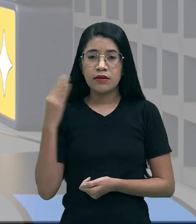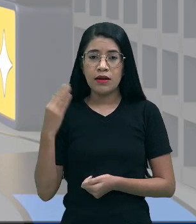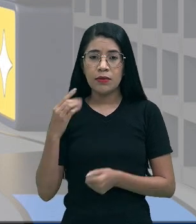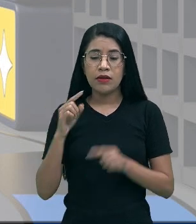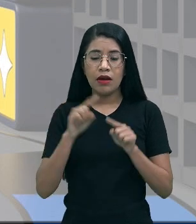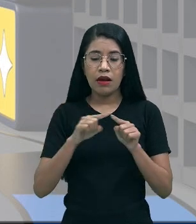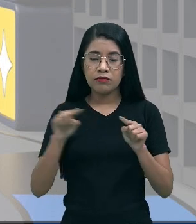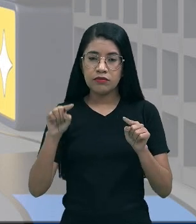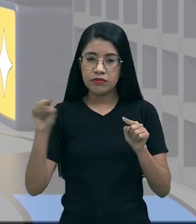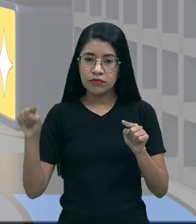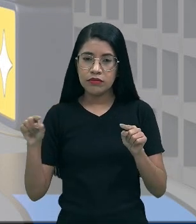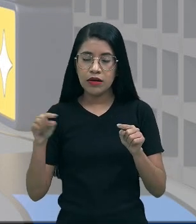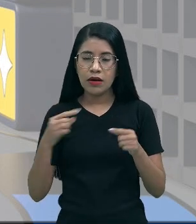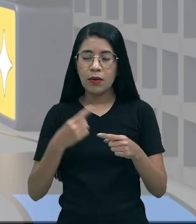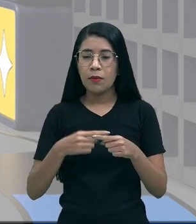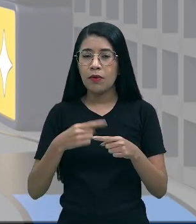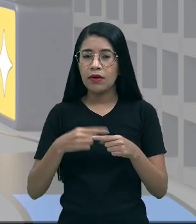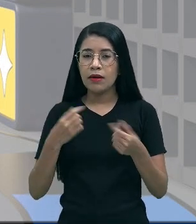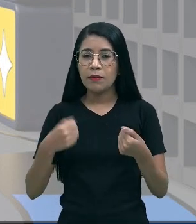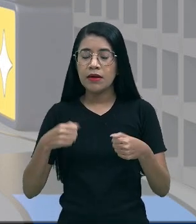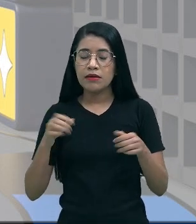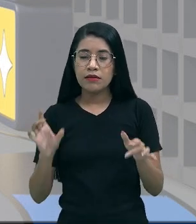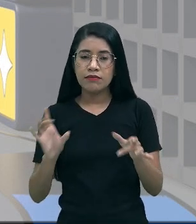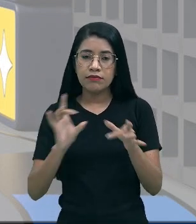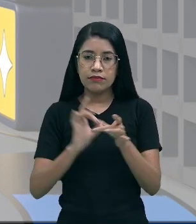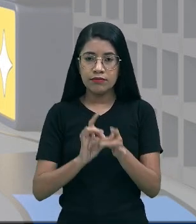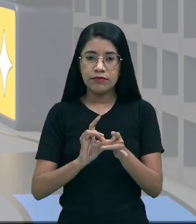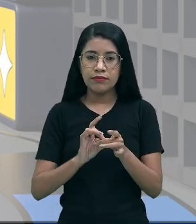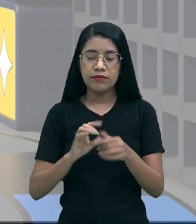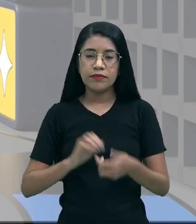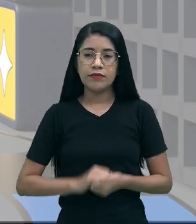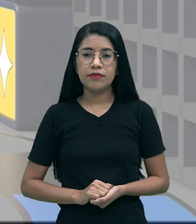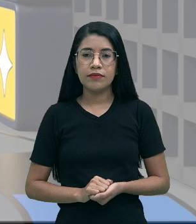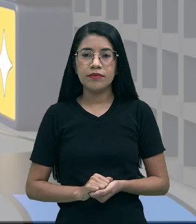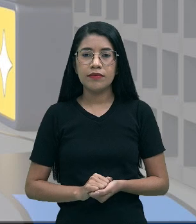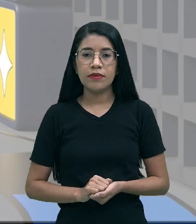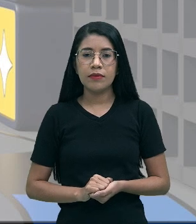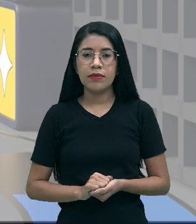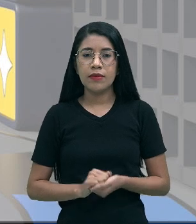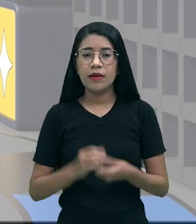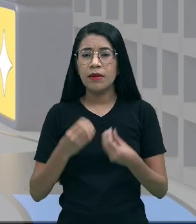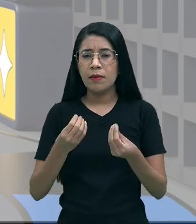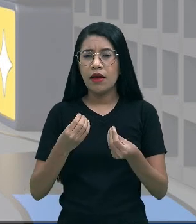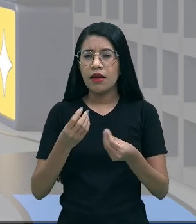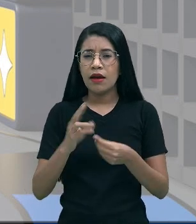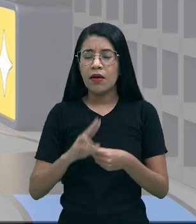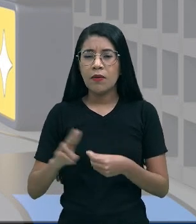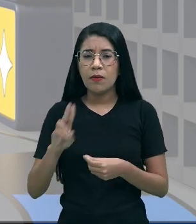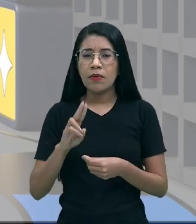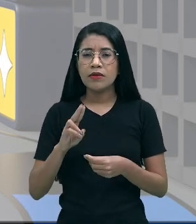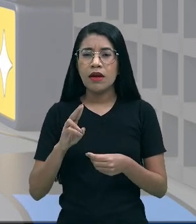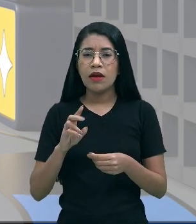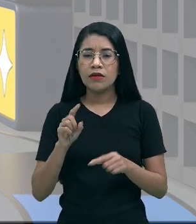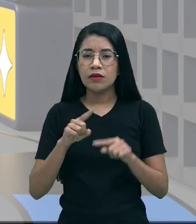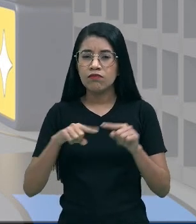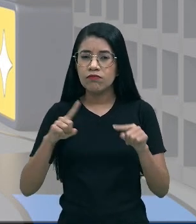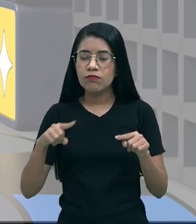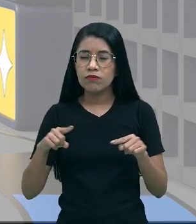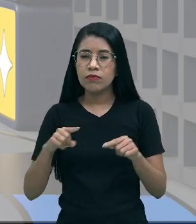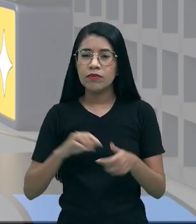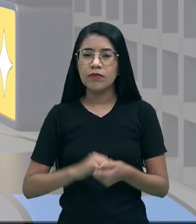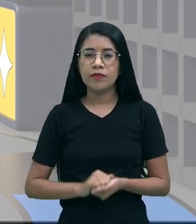para que a gente associa os resistores? E claro, para que servem esses dispositivos conhecidos aí